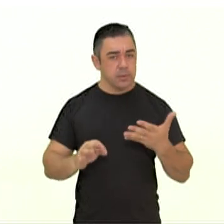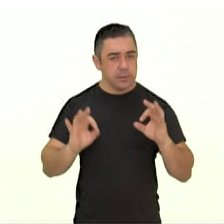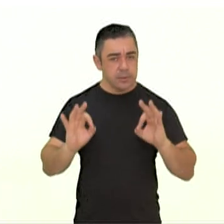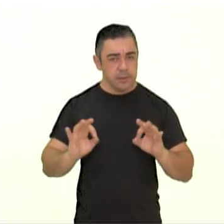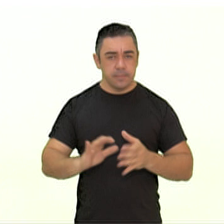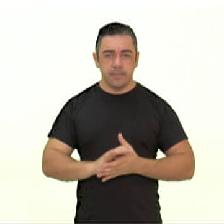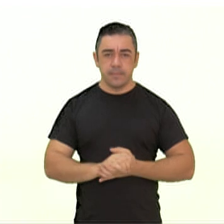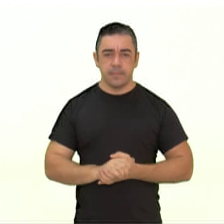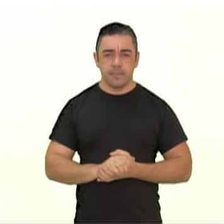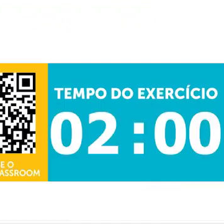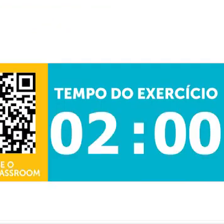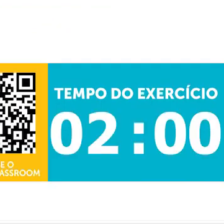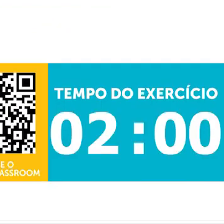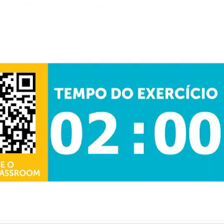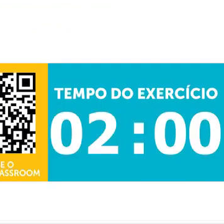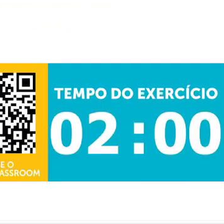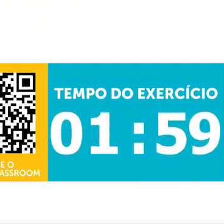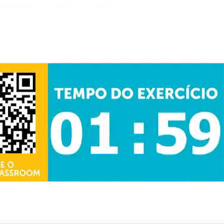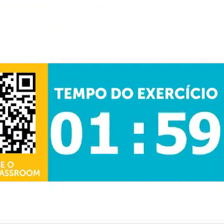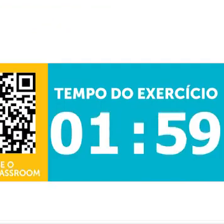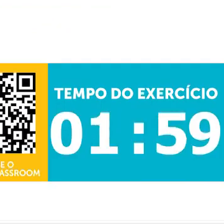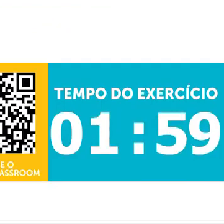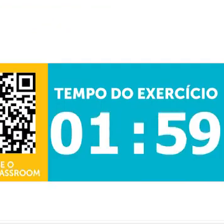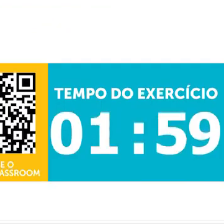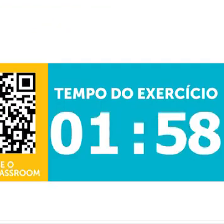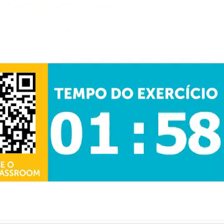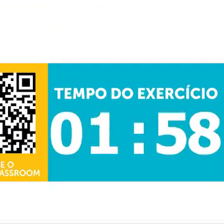alternativa correta.